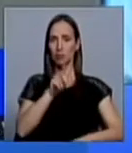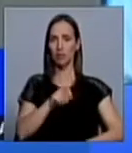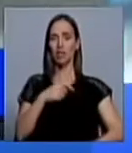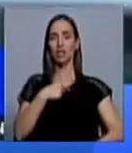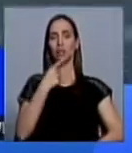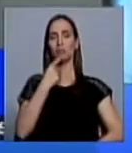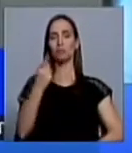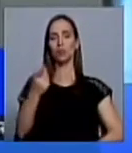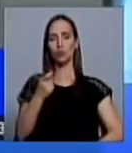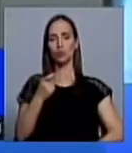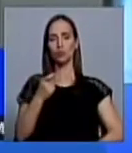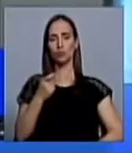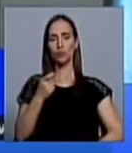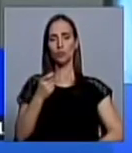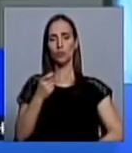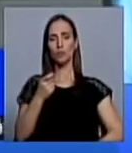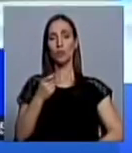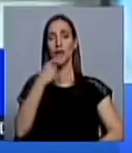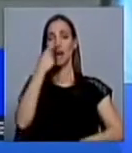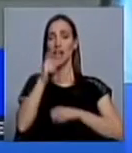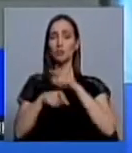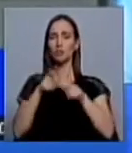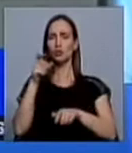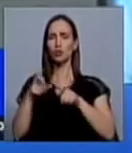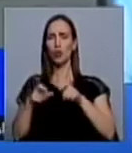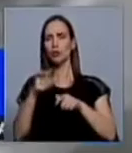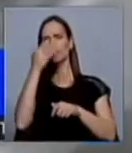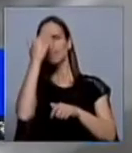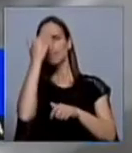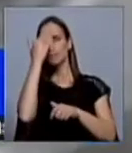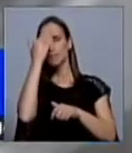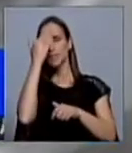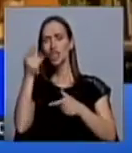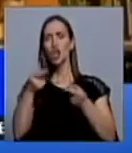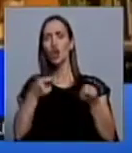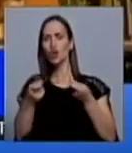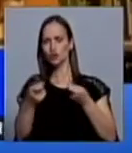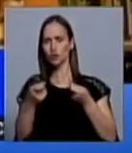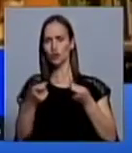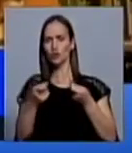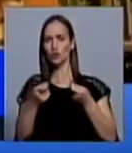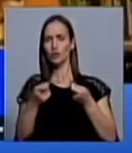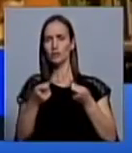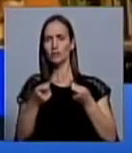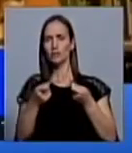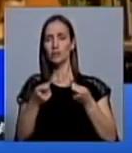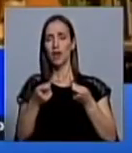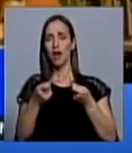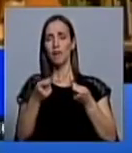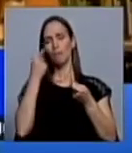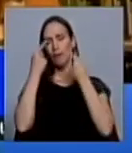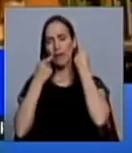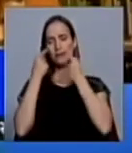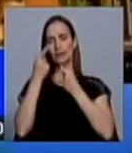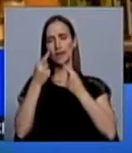é a percepção que os cidadãos têm destes negócios, se de alguma forma aquilo que foram as